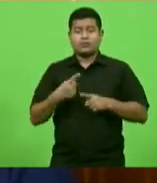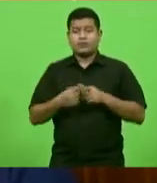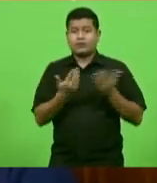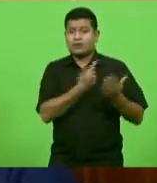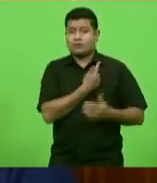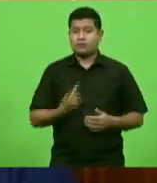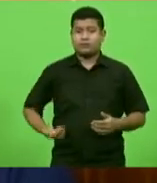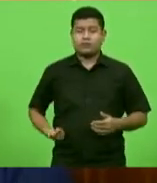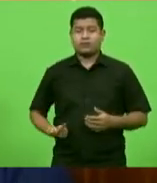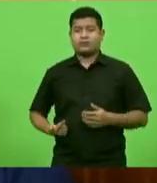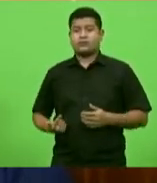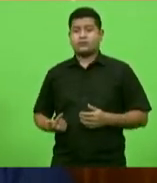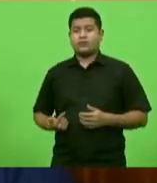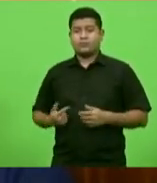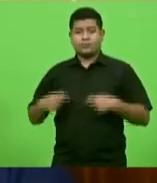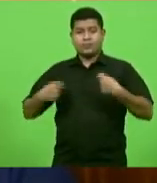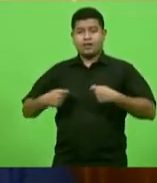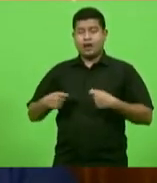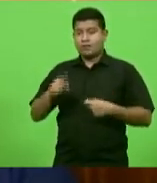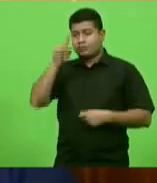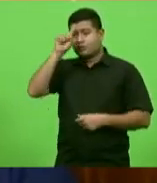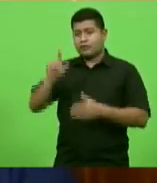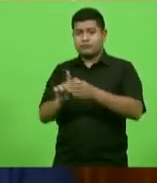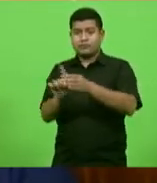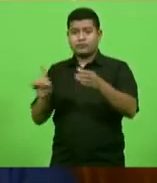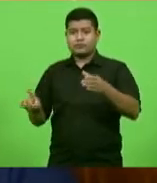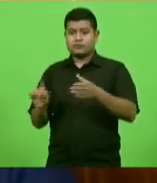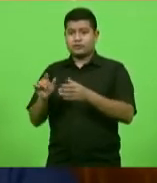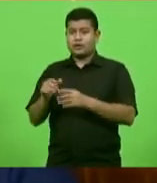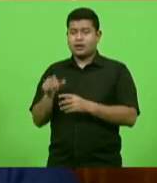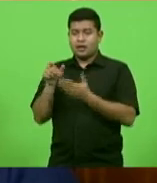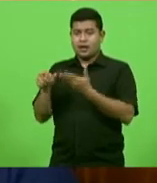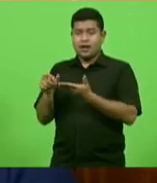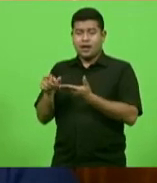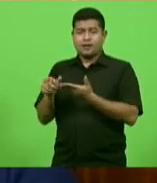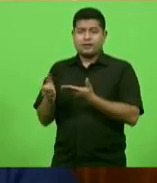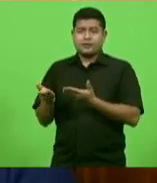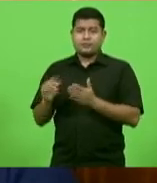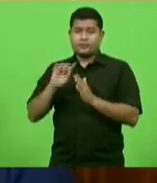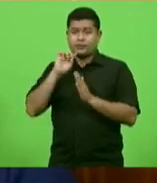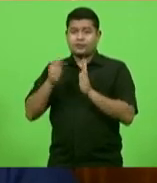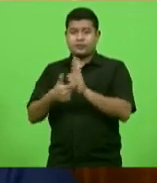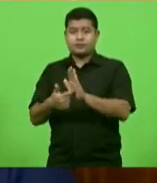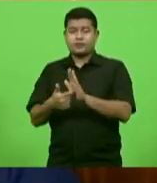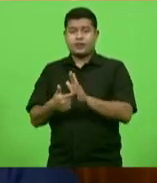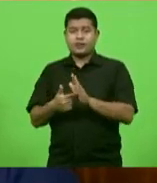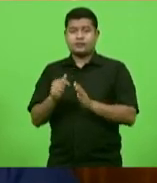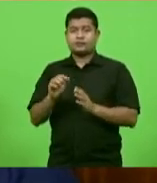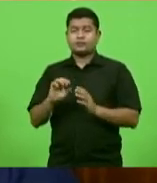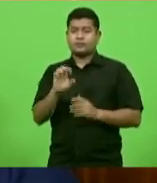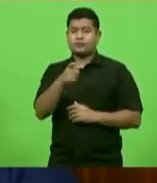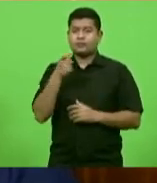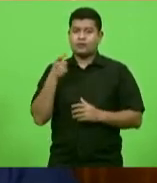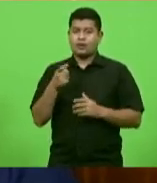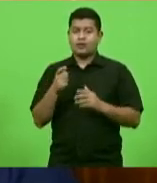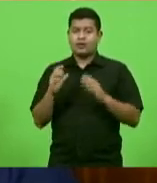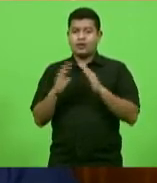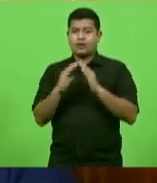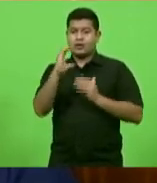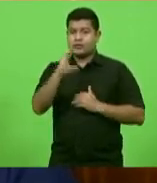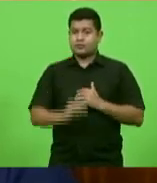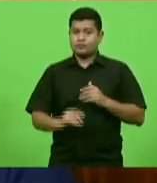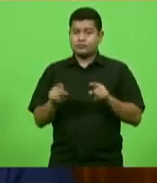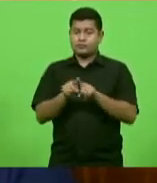governador não ter afastado os acusados, mais especificamente o secretário de Estado da Casa Civil e o ex-secretário de Estado